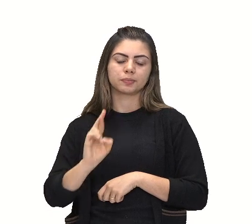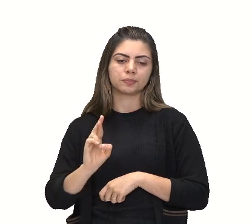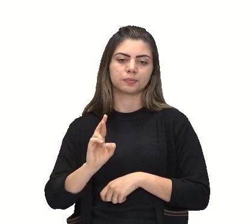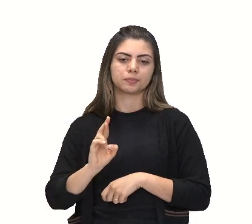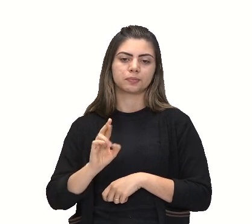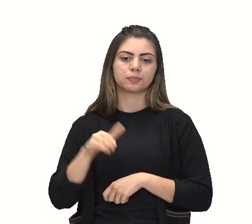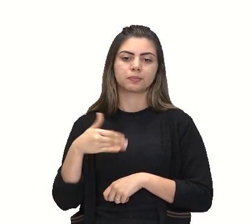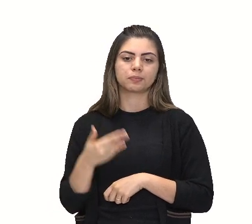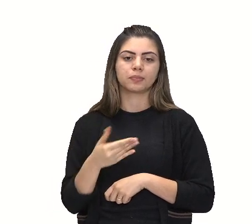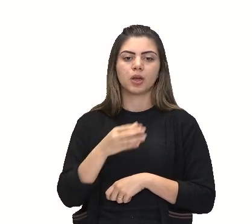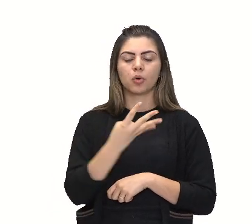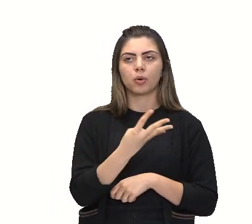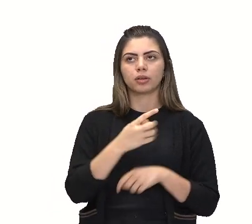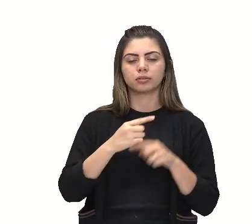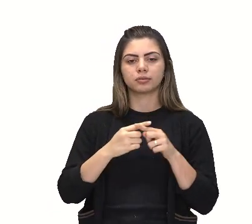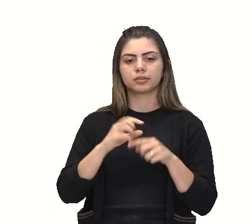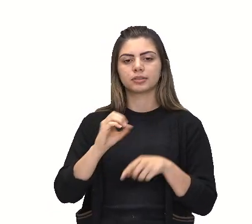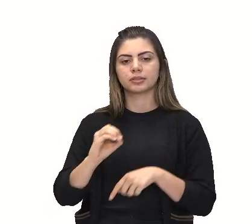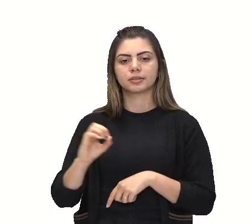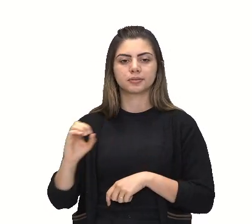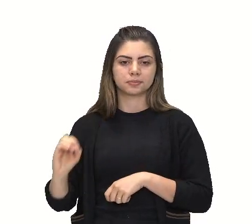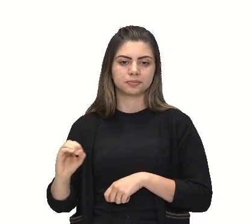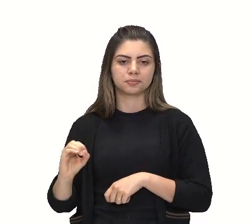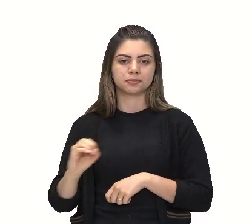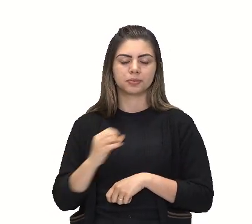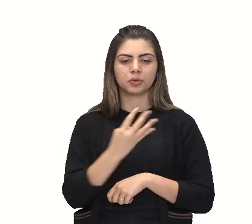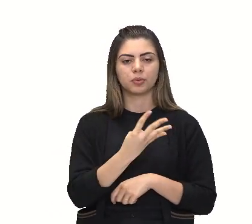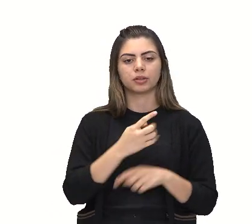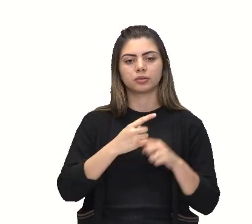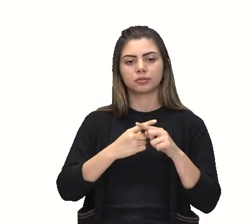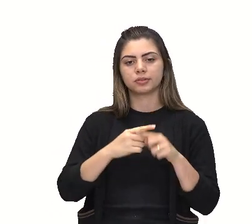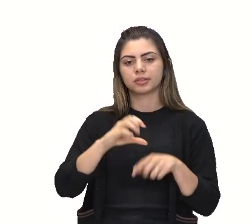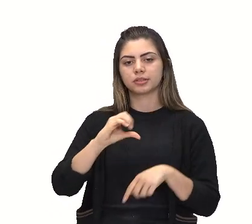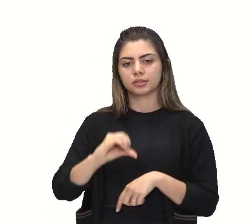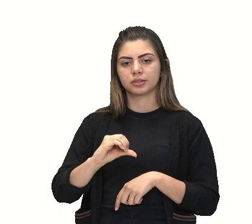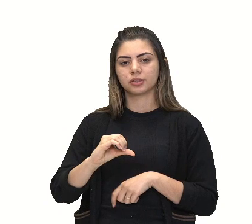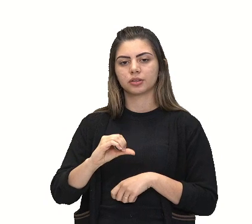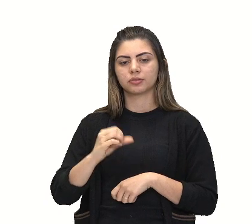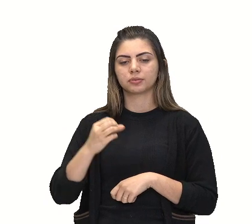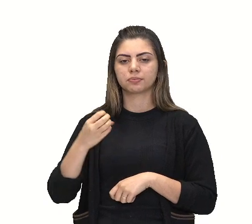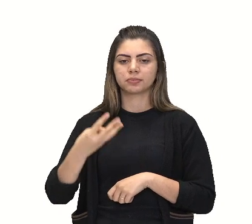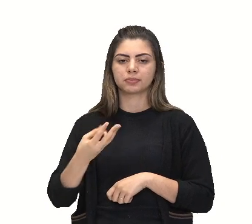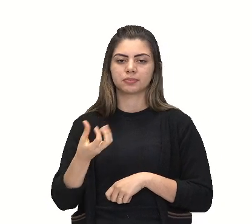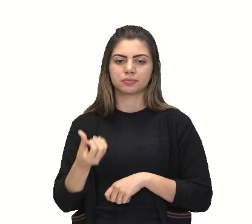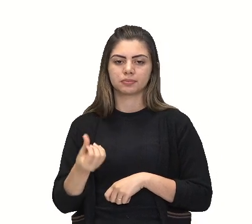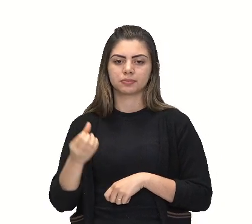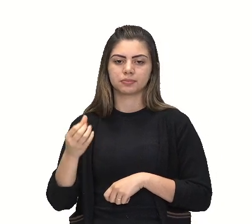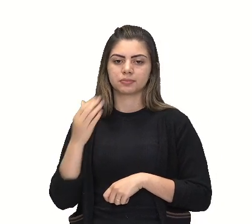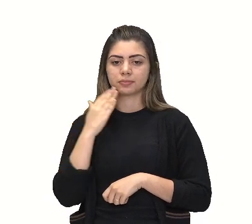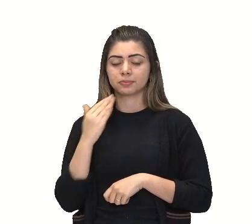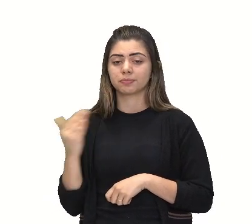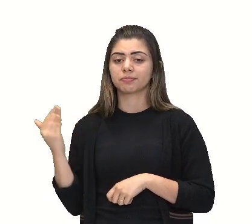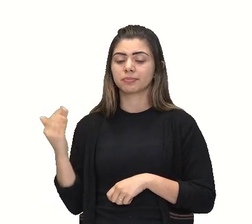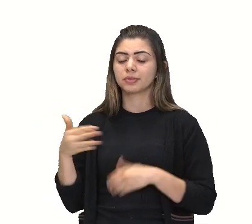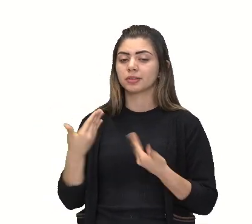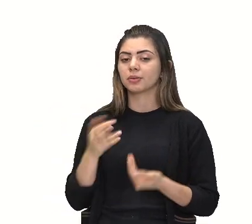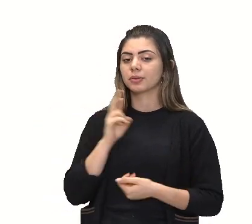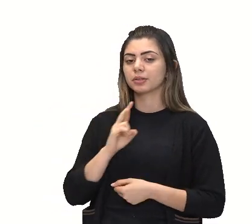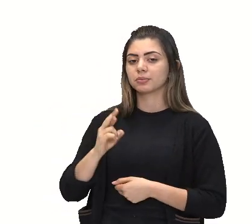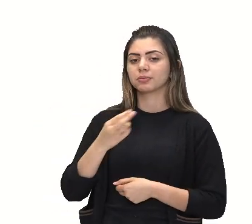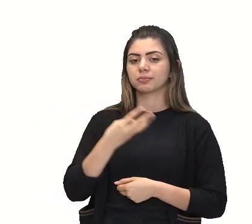vezes 0 é 0. 4 vezes 9, ou seja, 9 vezes 4, 36. Ou seja, olha